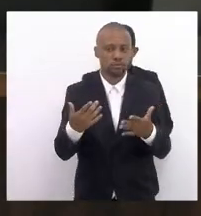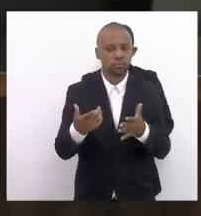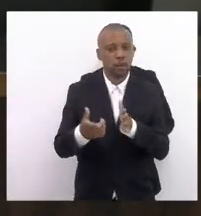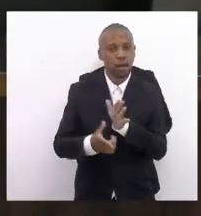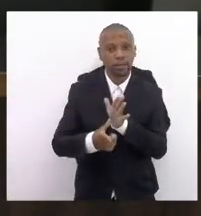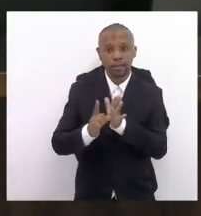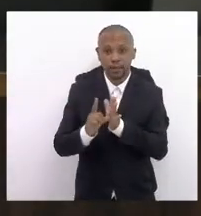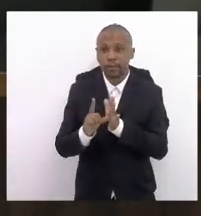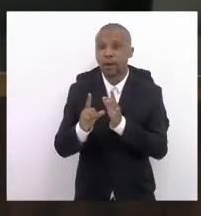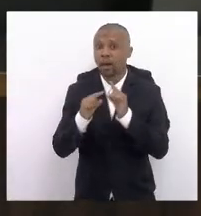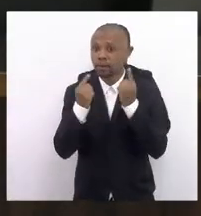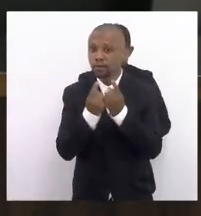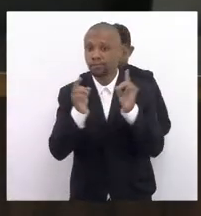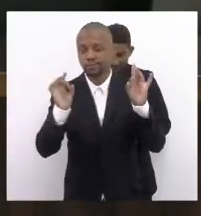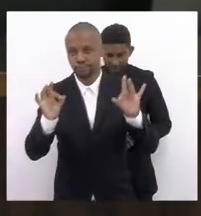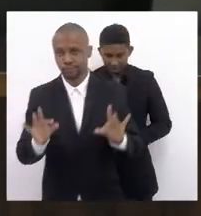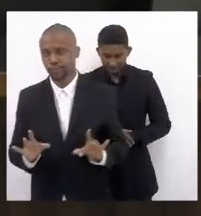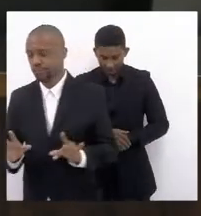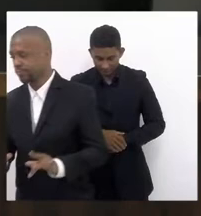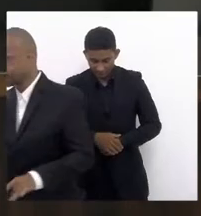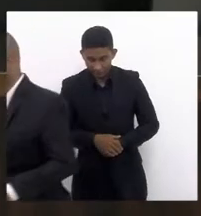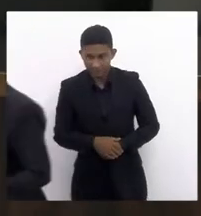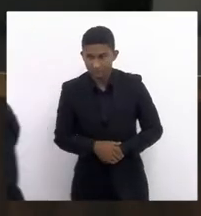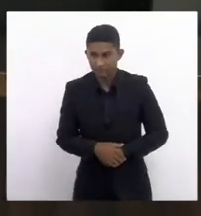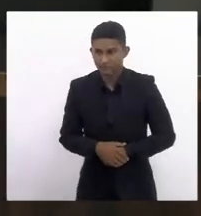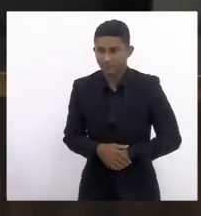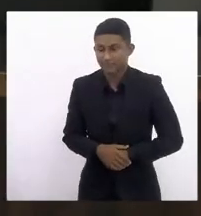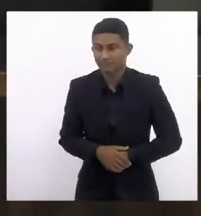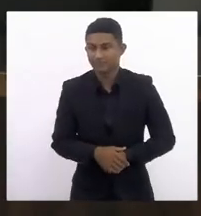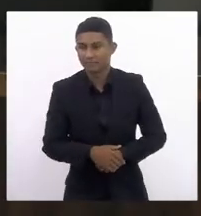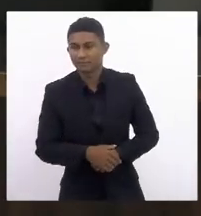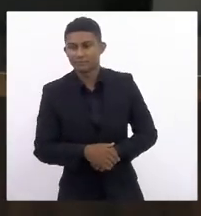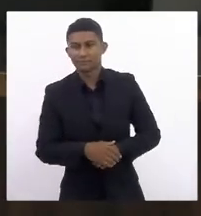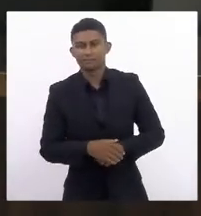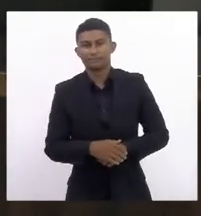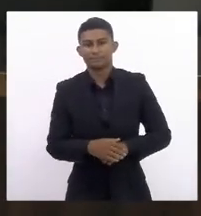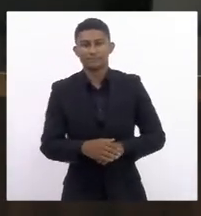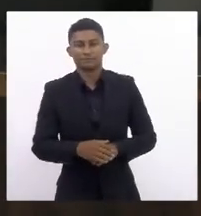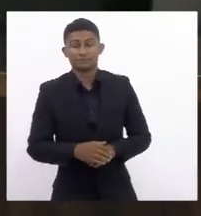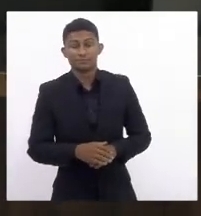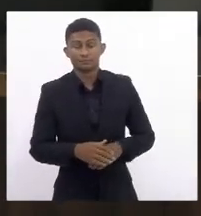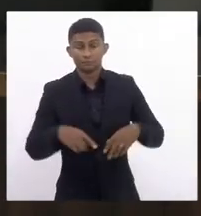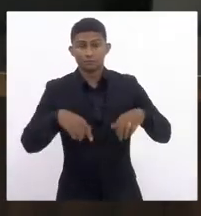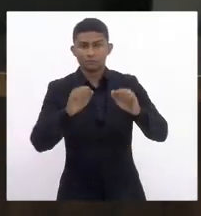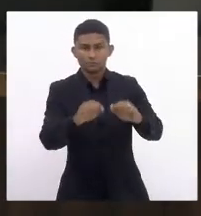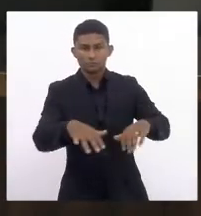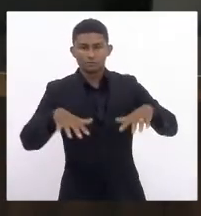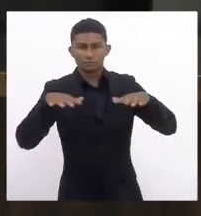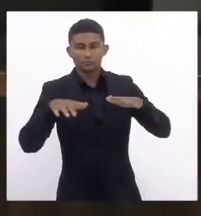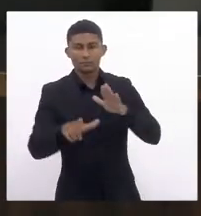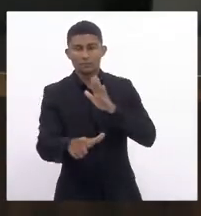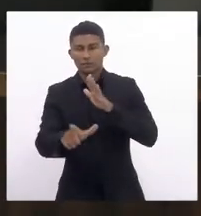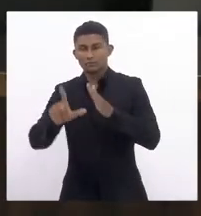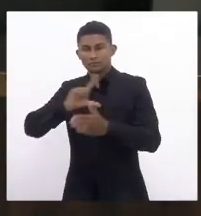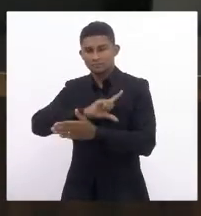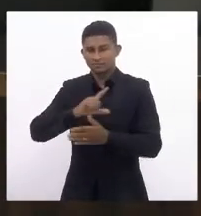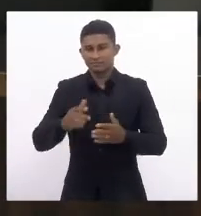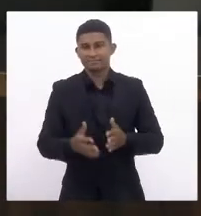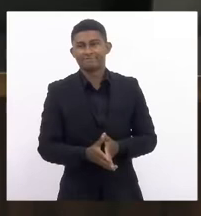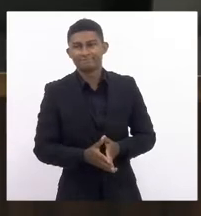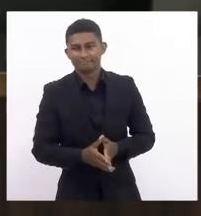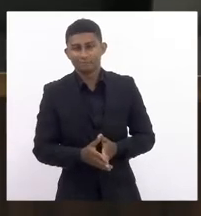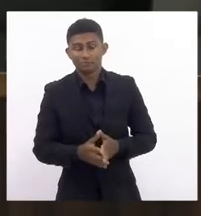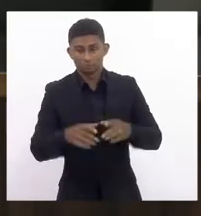antecipa a sessão extraordinária das 18h35. Os senhores que aprovam, permaneçam como estão. Aprovado. Está encerrada a